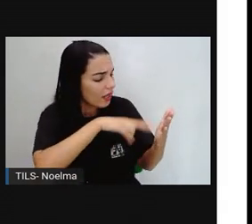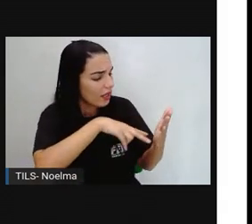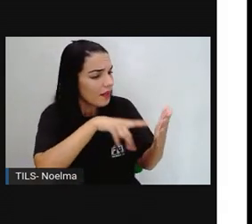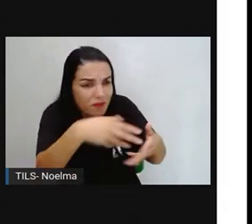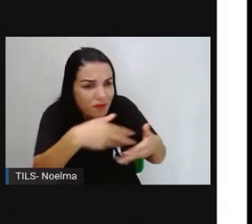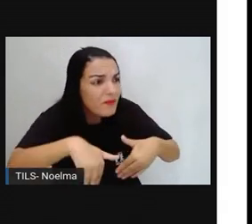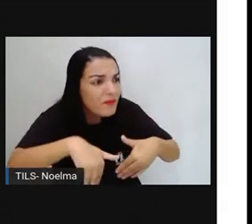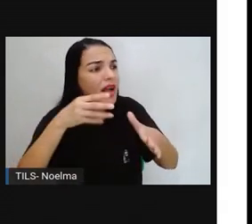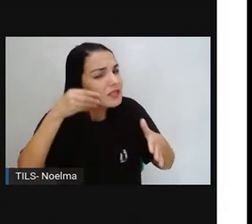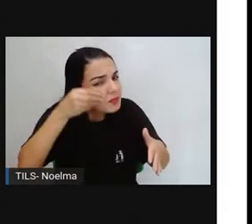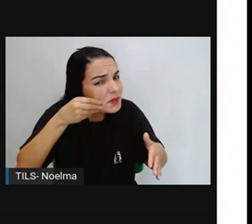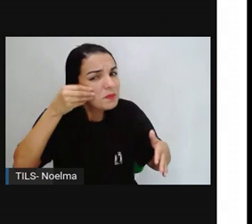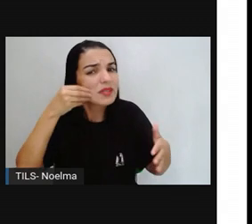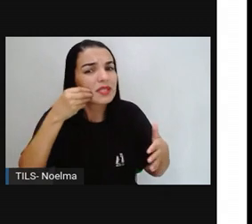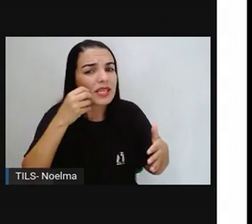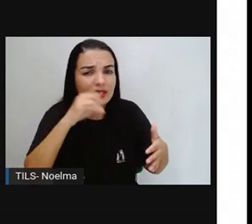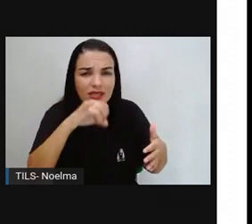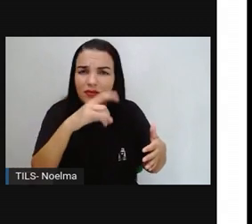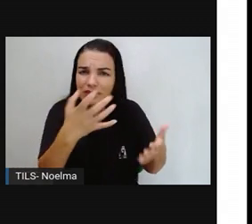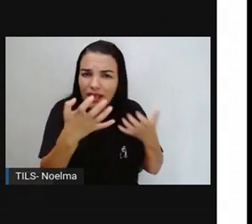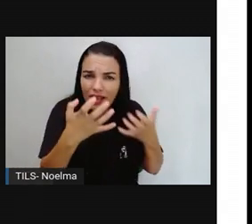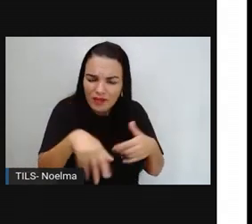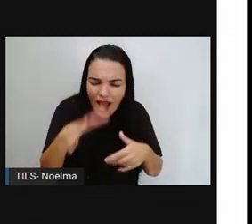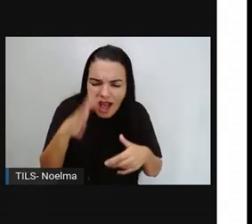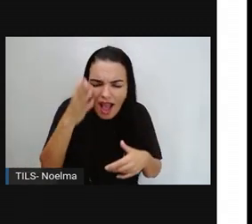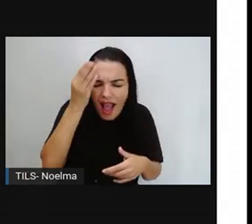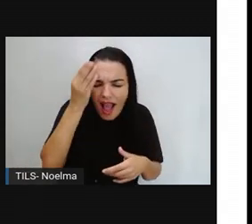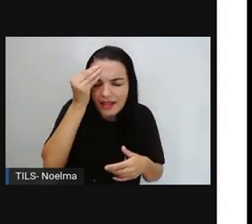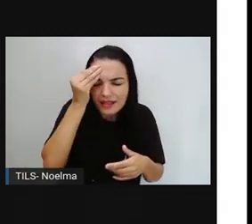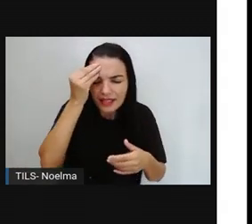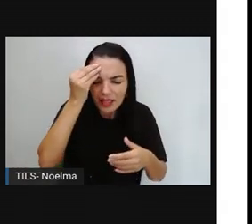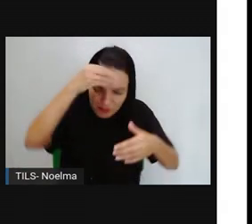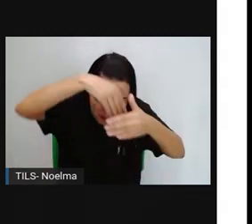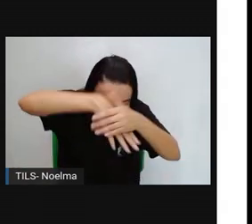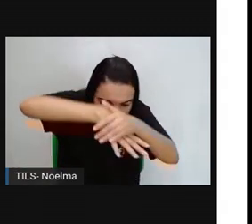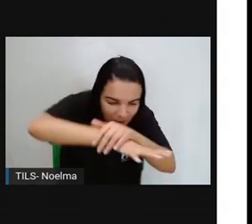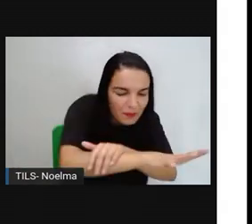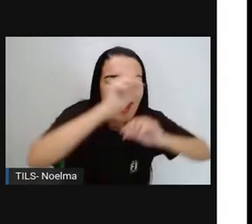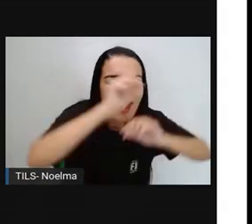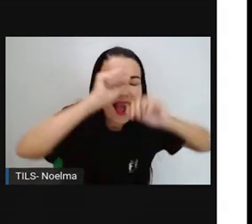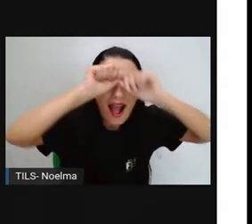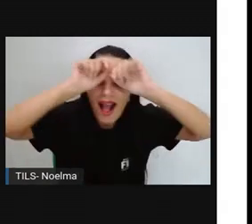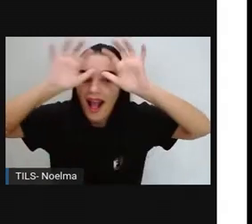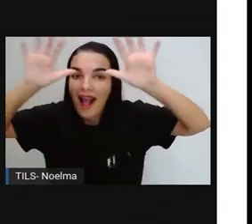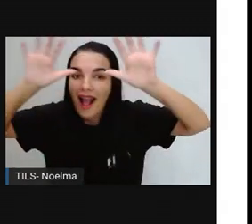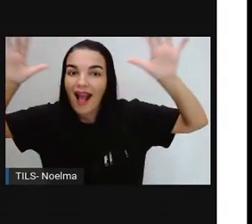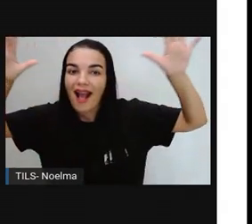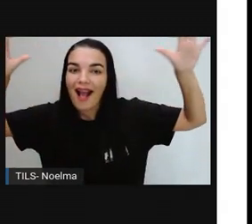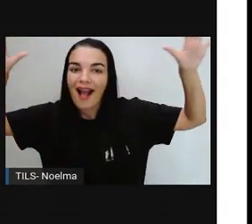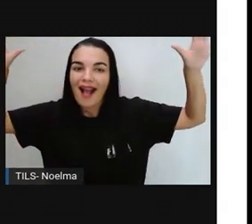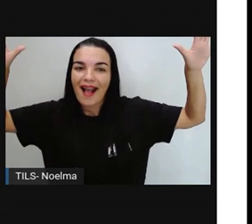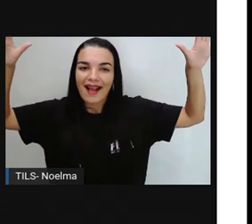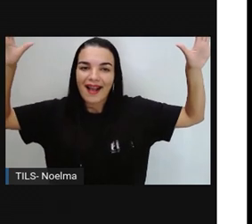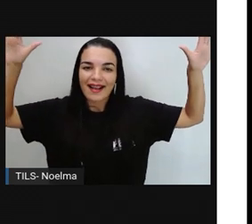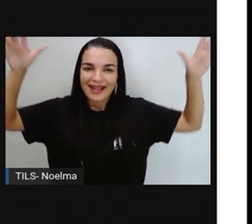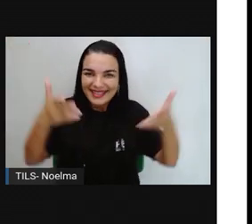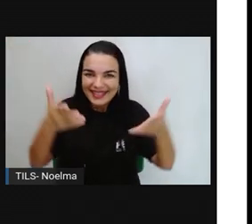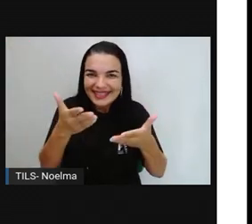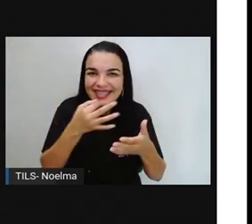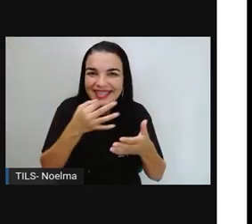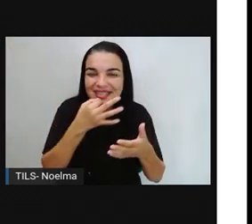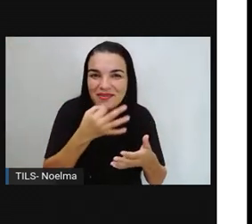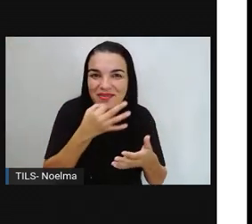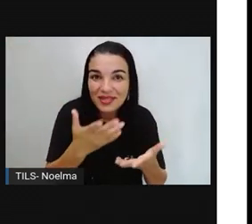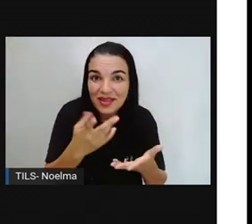sem compromisso, você vai me entender. Mergulhe de cabeça na imaginação. Ah, e aí? Gostou da dica? Viu